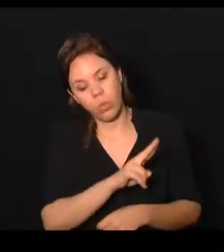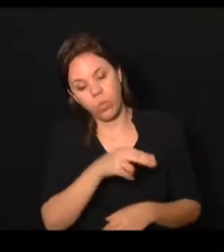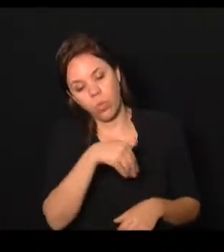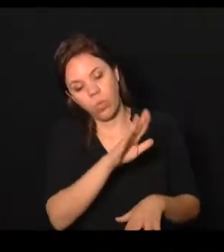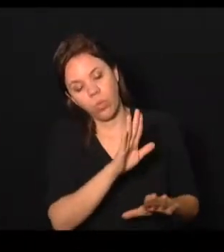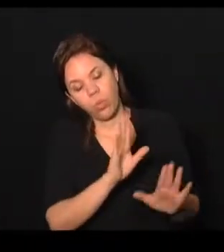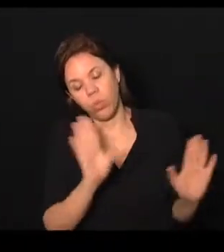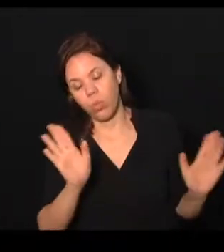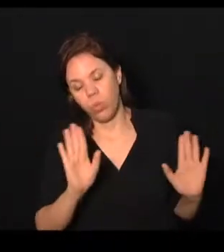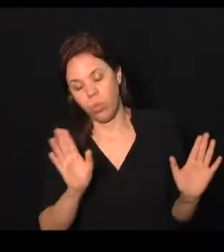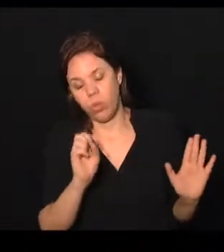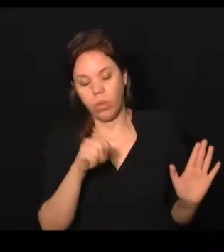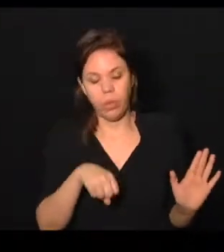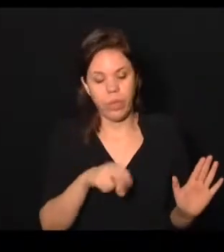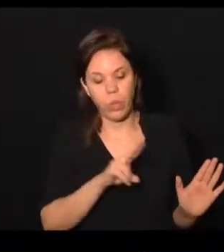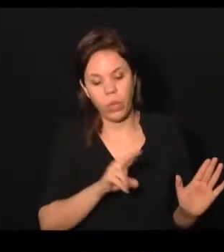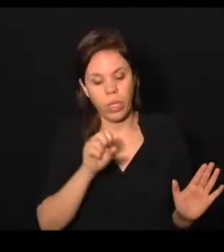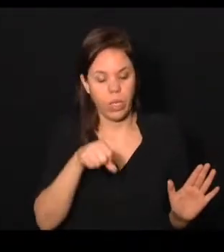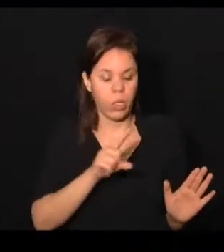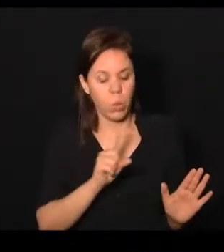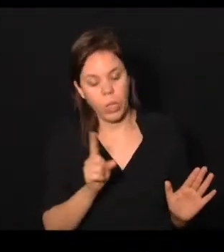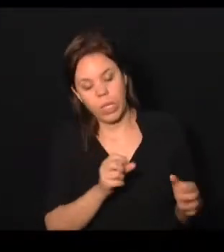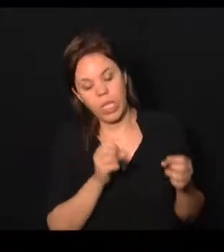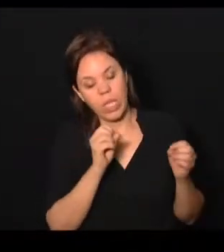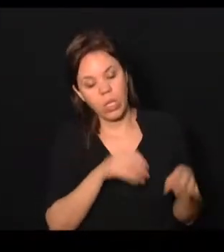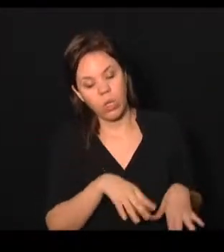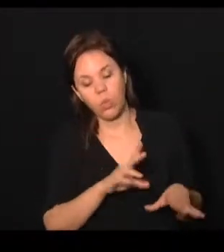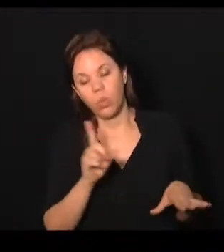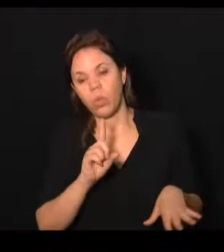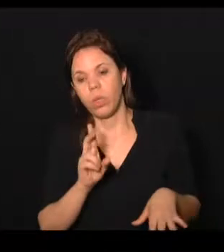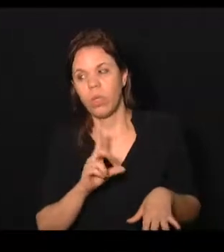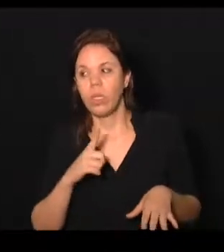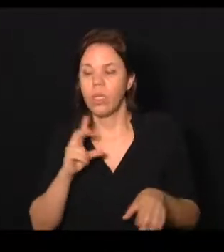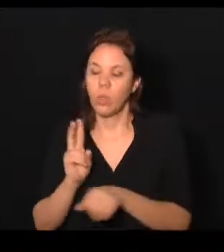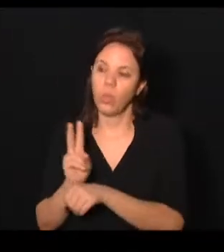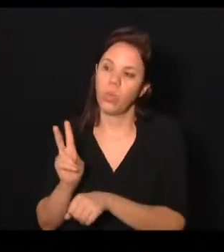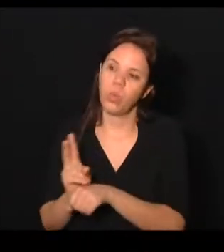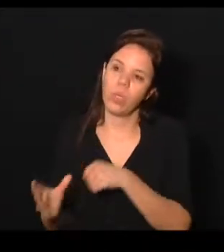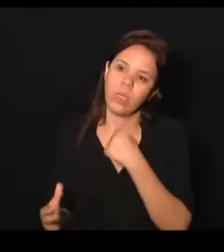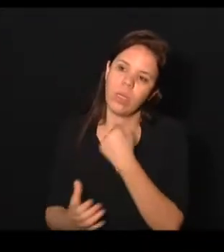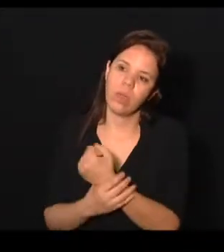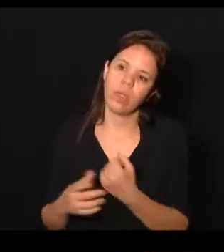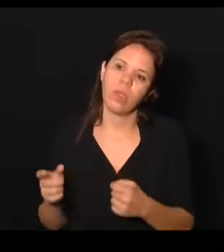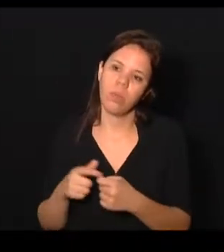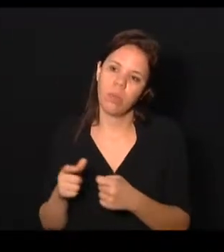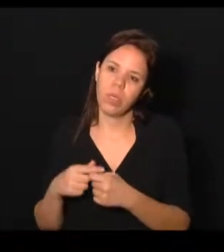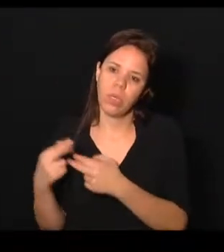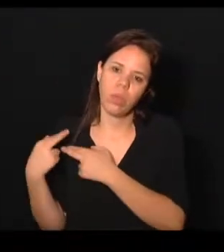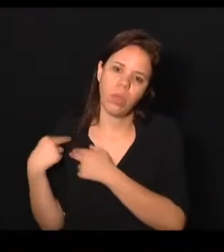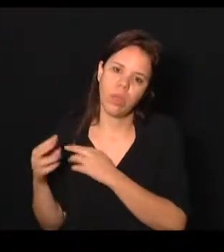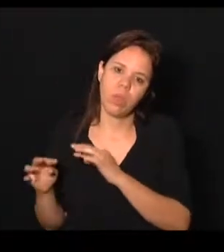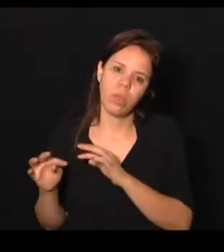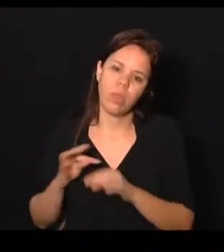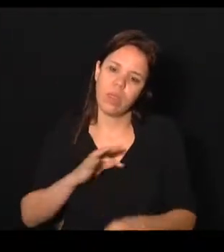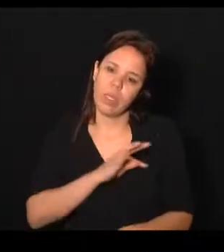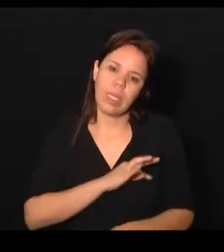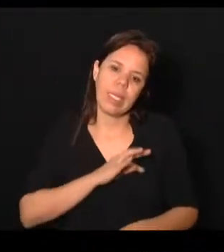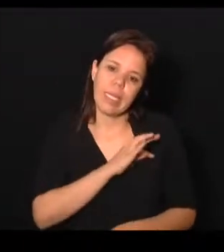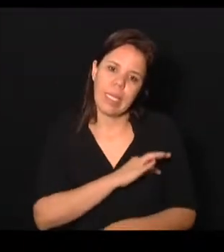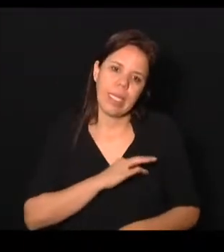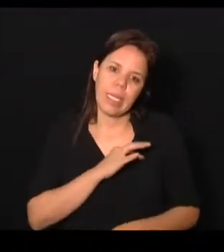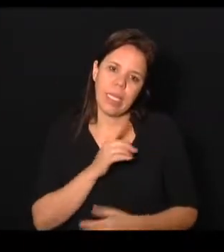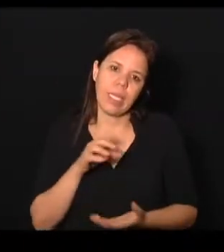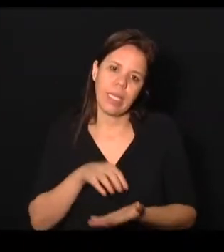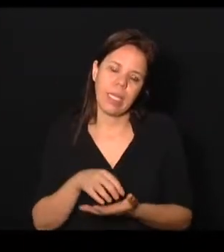que cabe a quem cuida da segurança do banco de sangue, né? No caso, os médicos responsáveis técnicos ali, como eu sou lá do